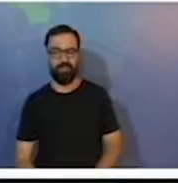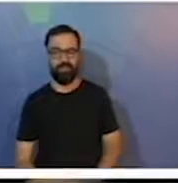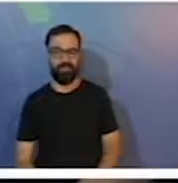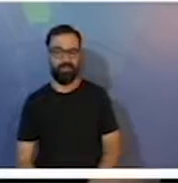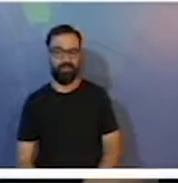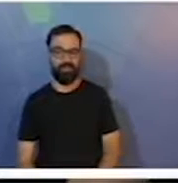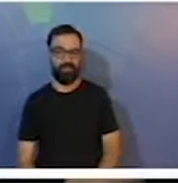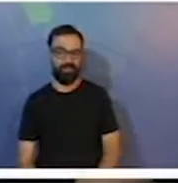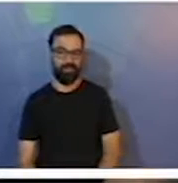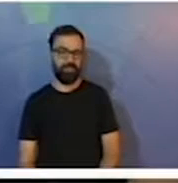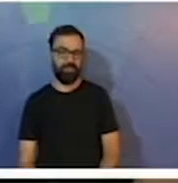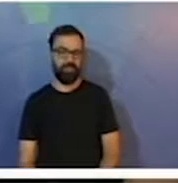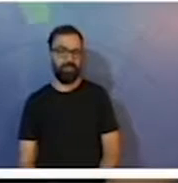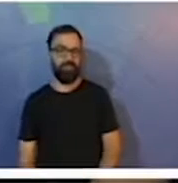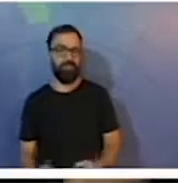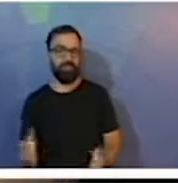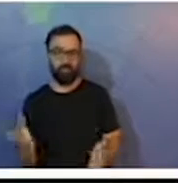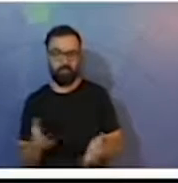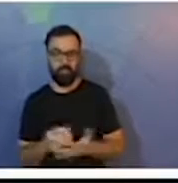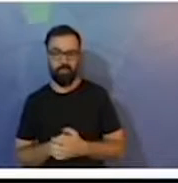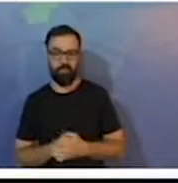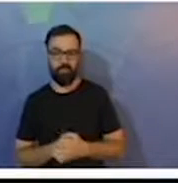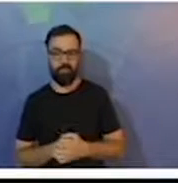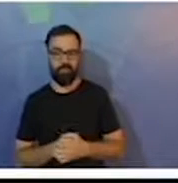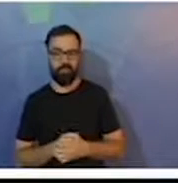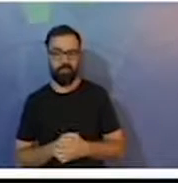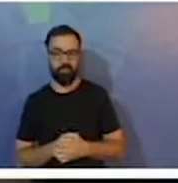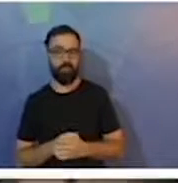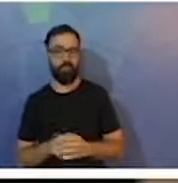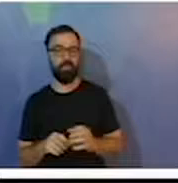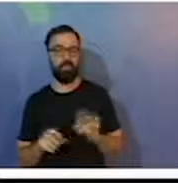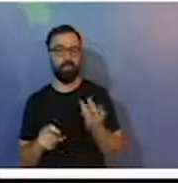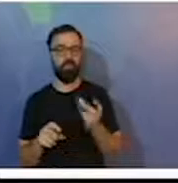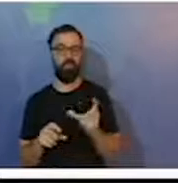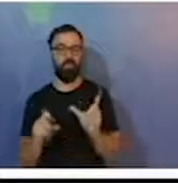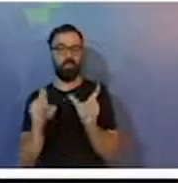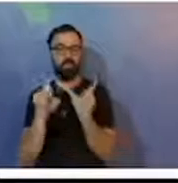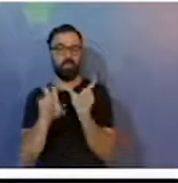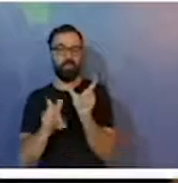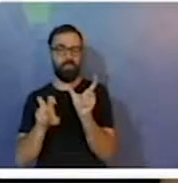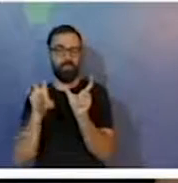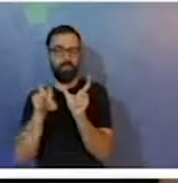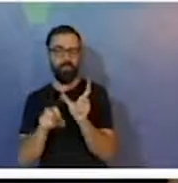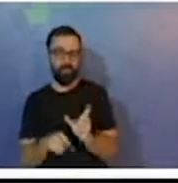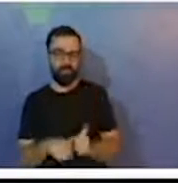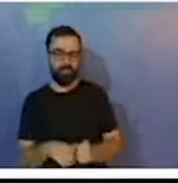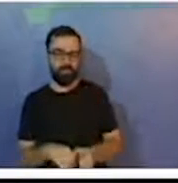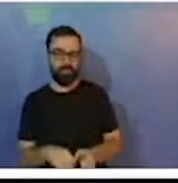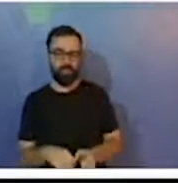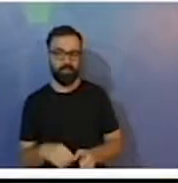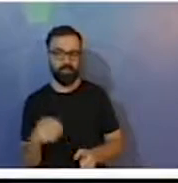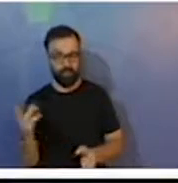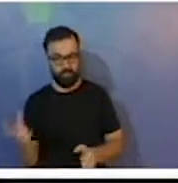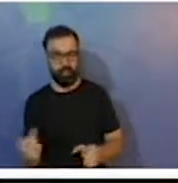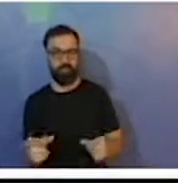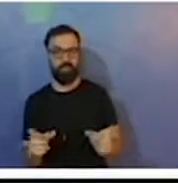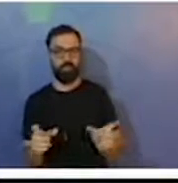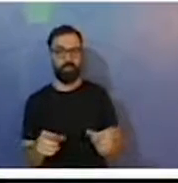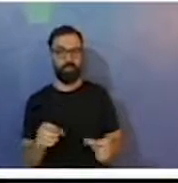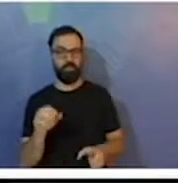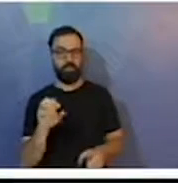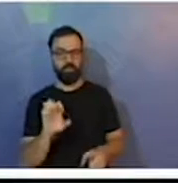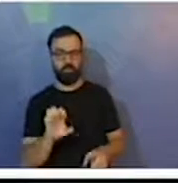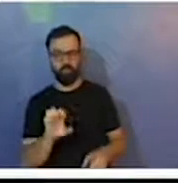legume tá bom gente agora aproveitando que a gente falou sobre os advérbios nós vamos falar sobre as expressões adverbiais